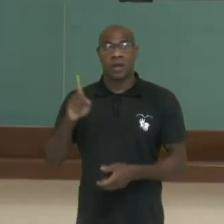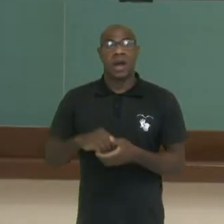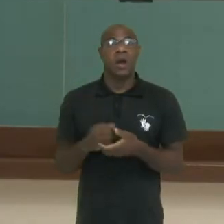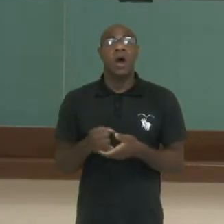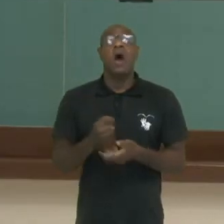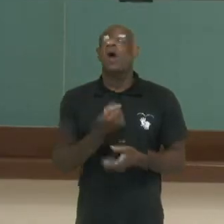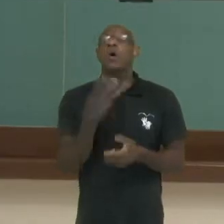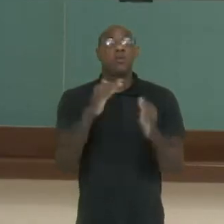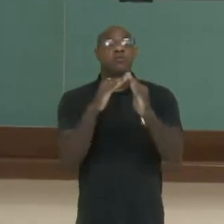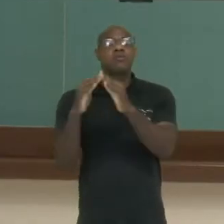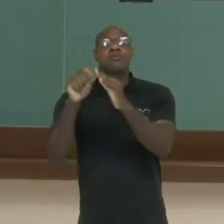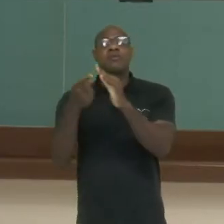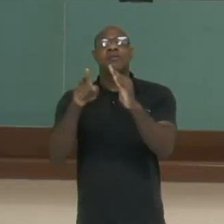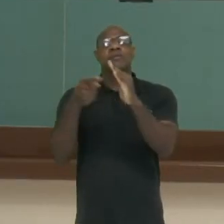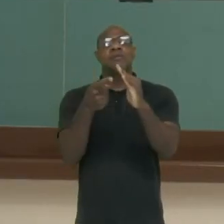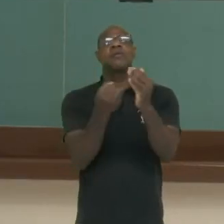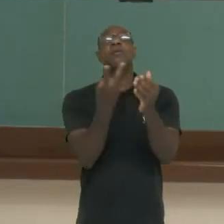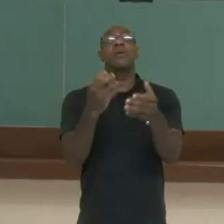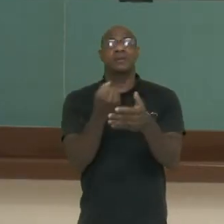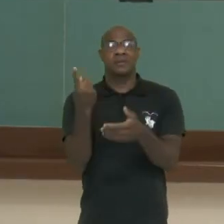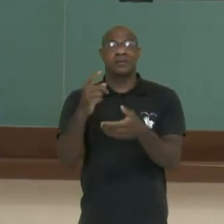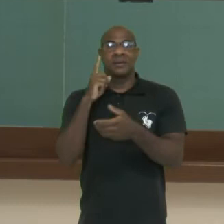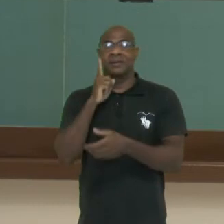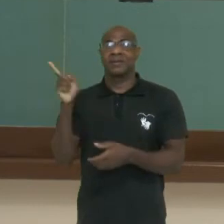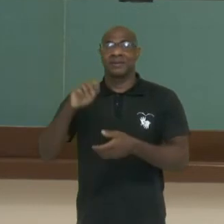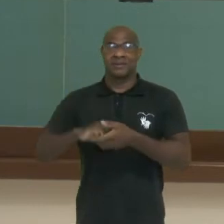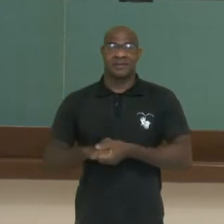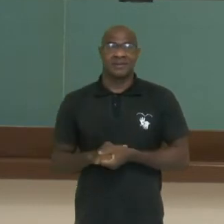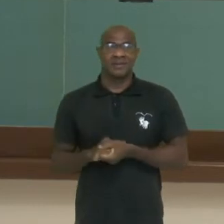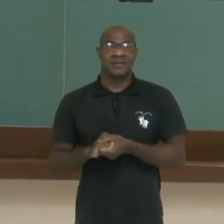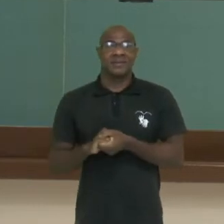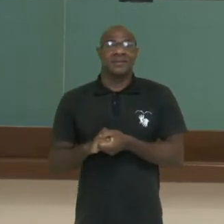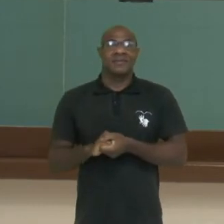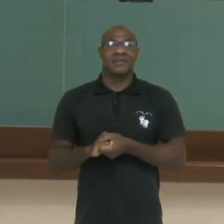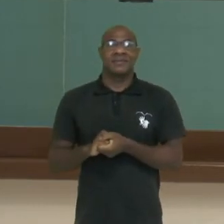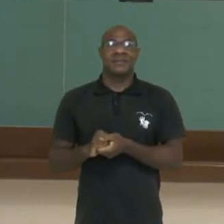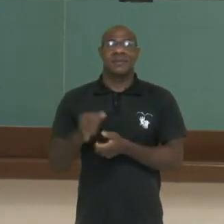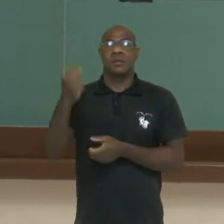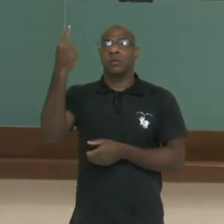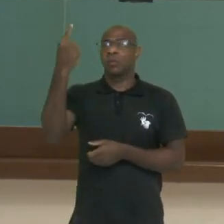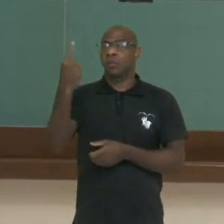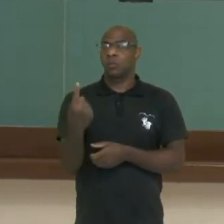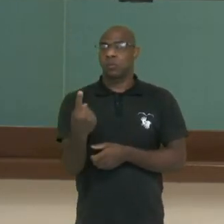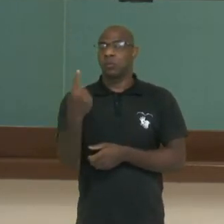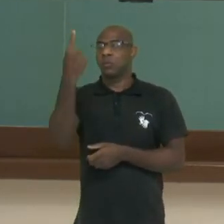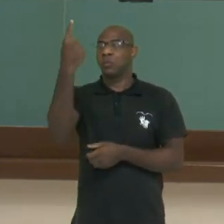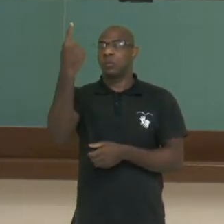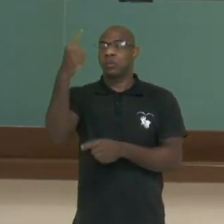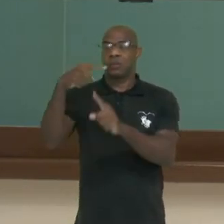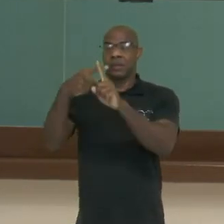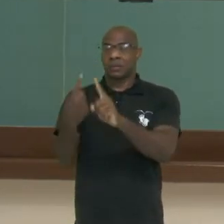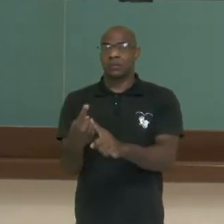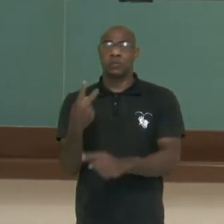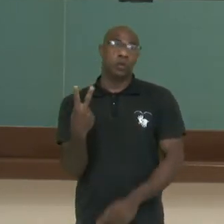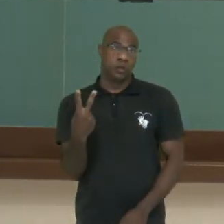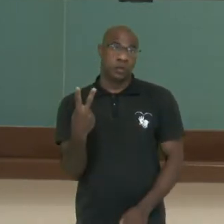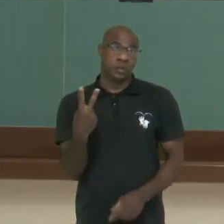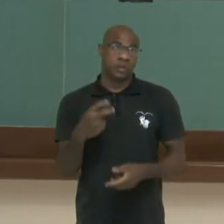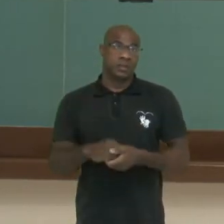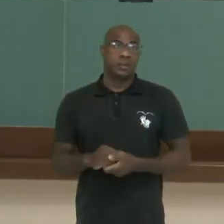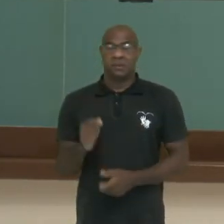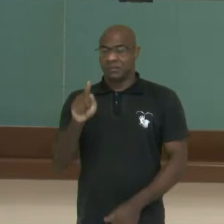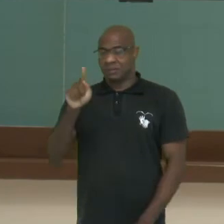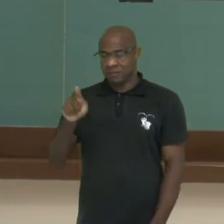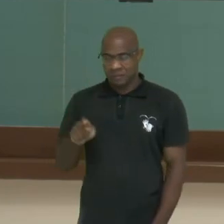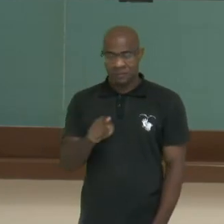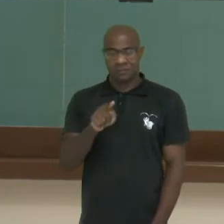decimais, a gente tem uma lá no 23,5 e a gente tem uma no 5. Então, 1 mais 1, 2